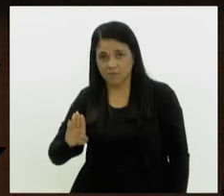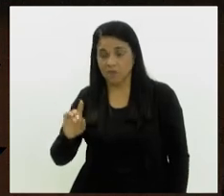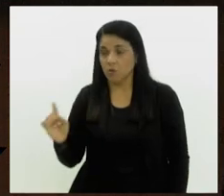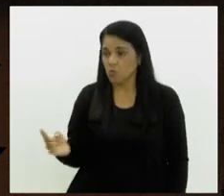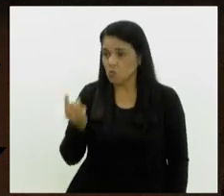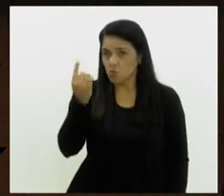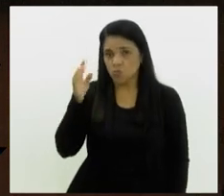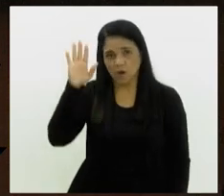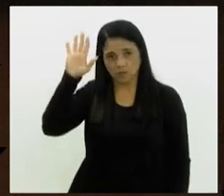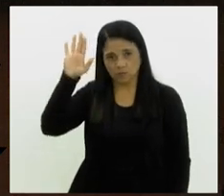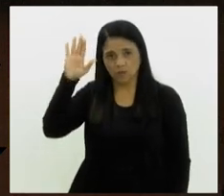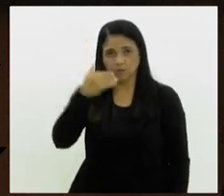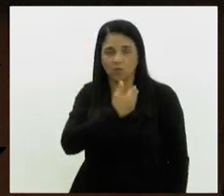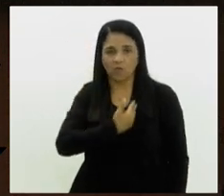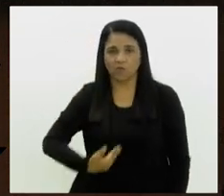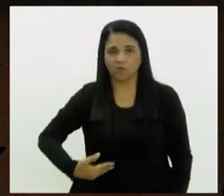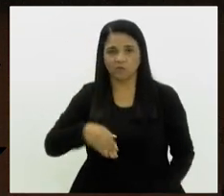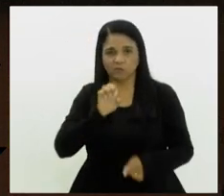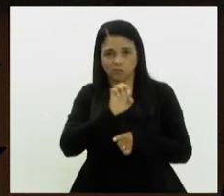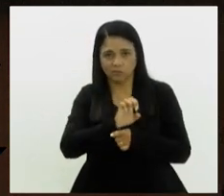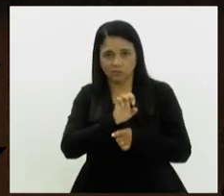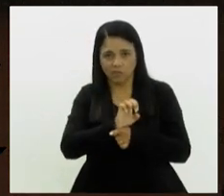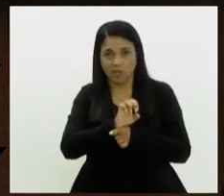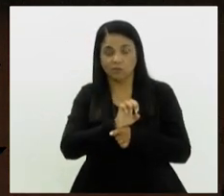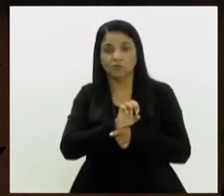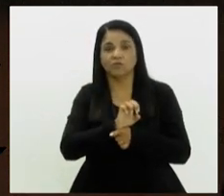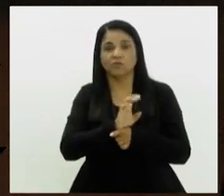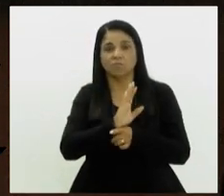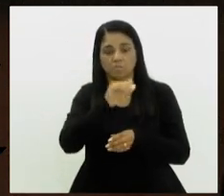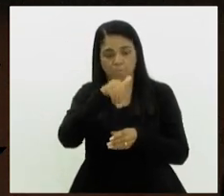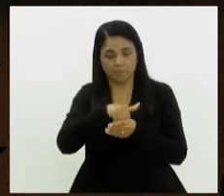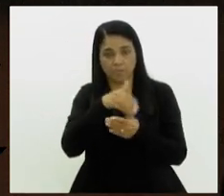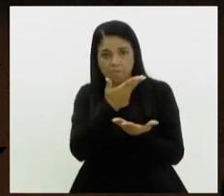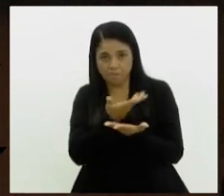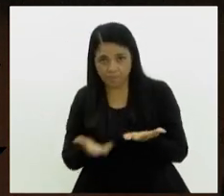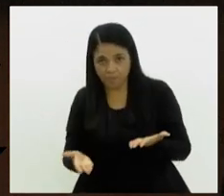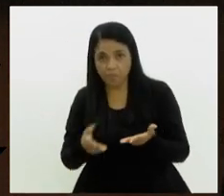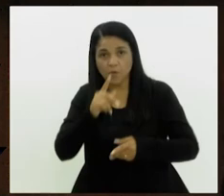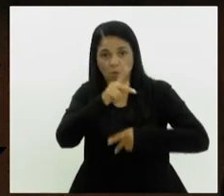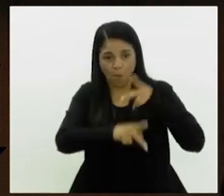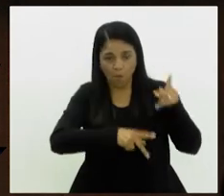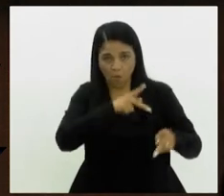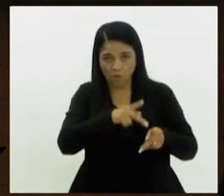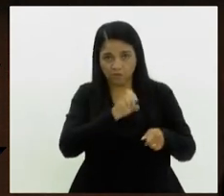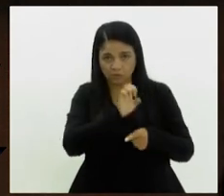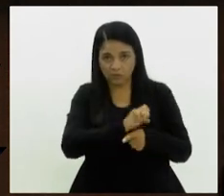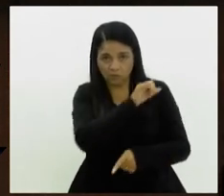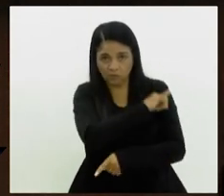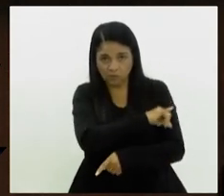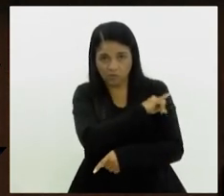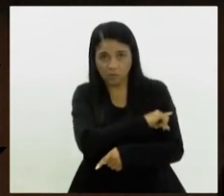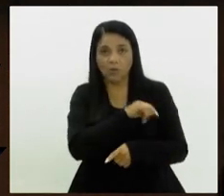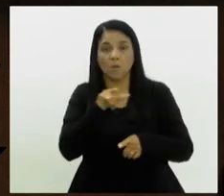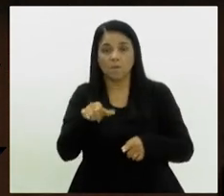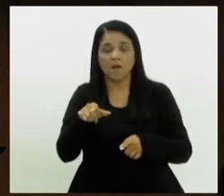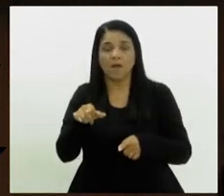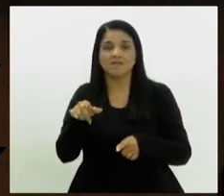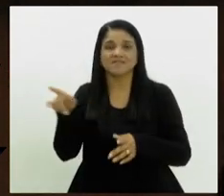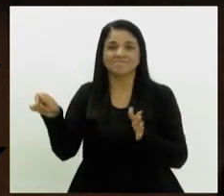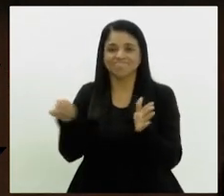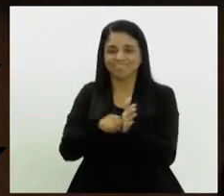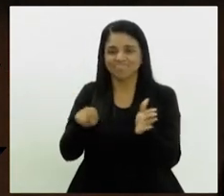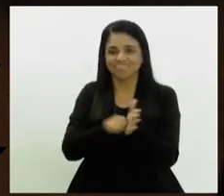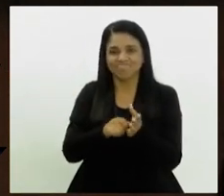candidato ao governo do estado foi derrotado e rejeitado nas urnas pelo povo do Rio de Janeiro, mas aclamado pelo tráfico